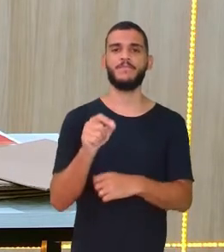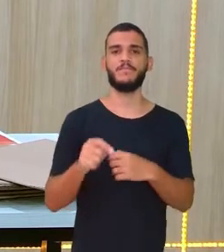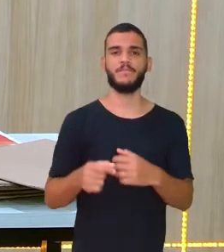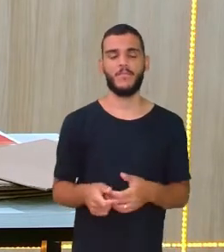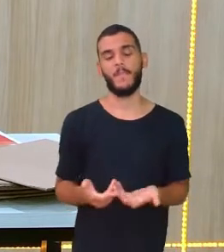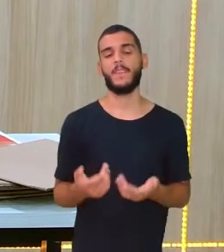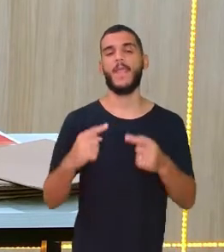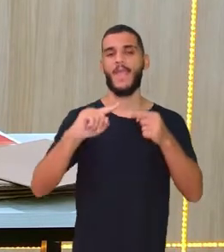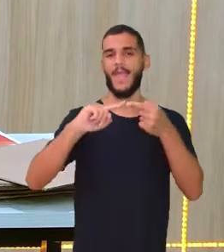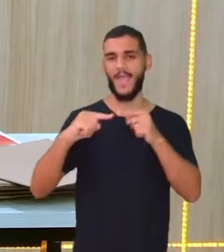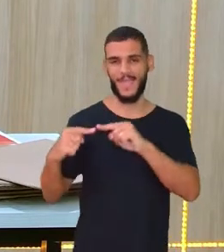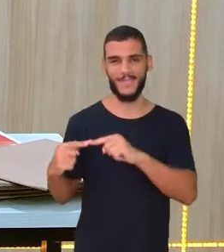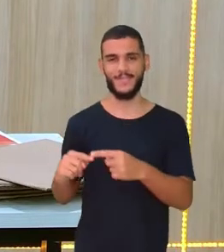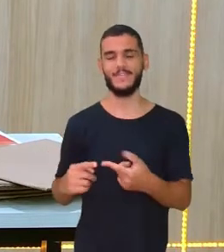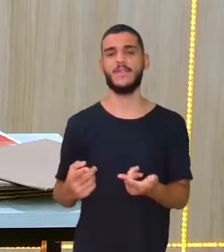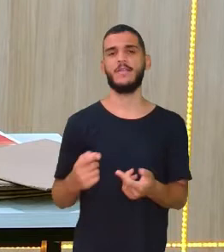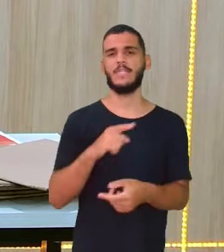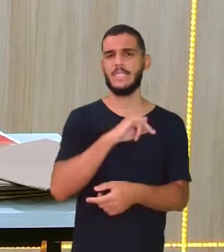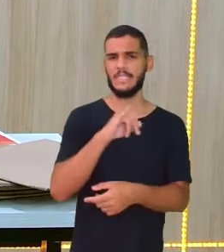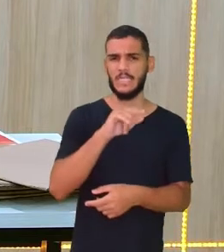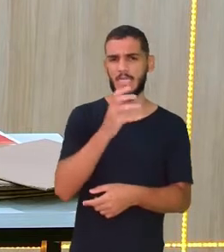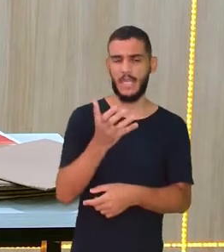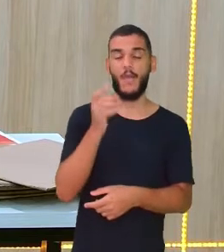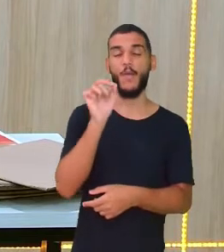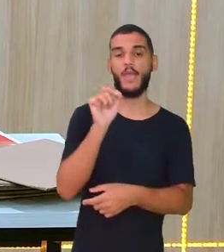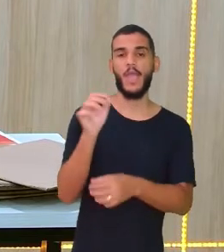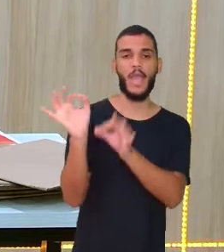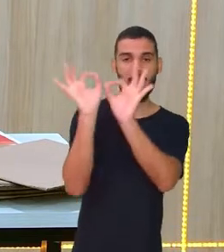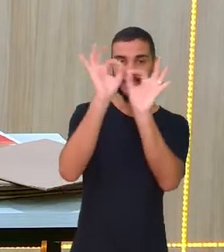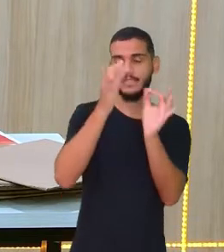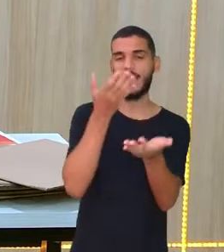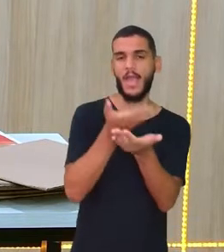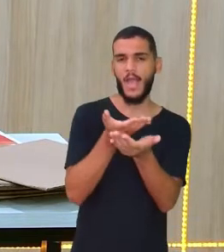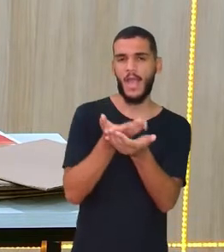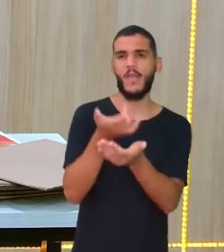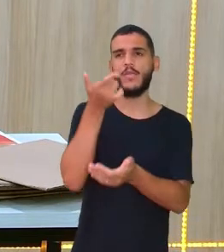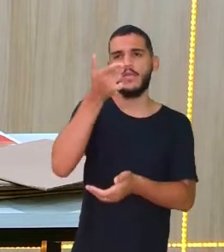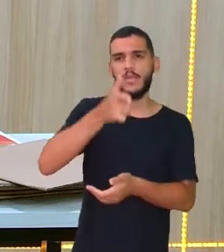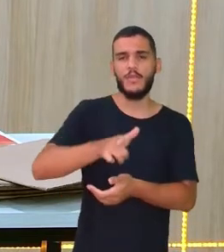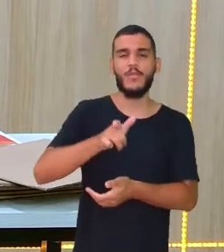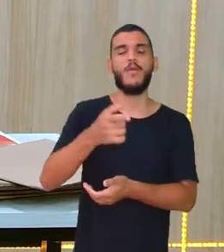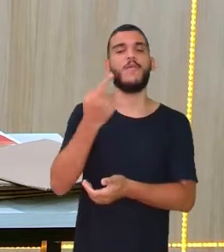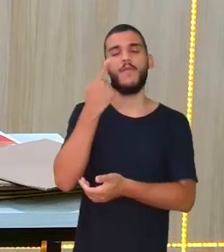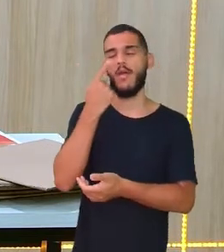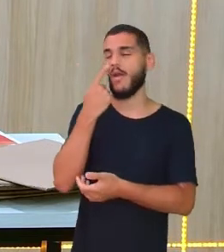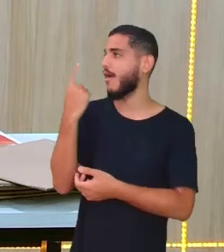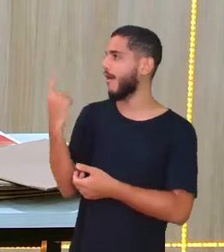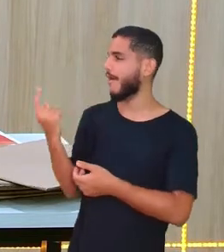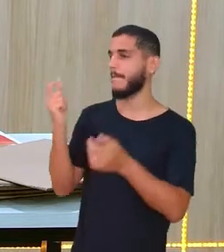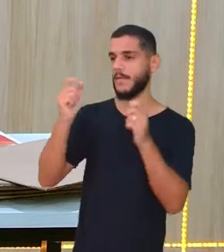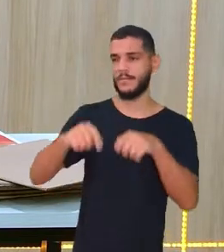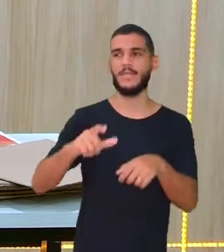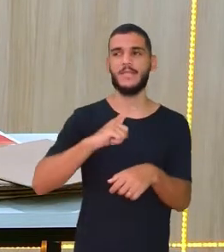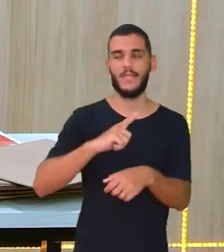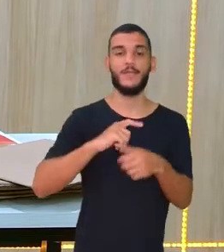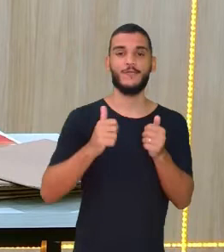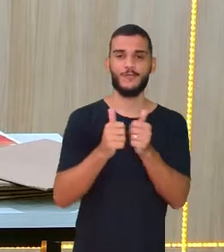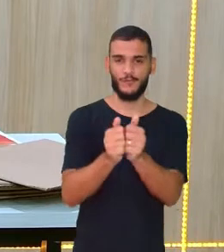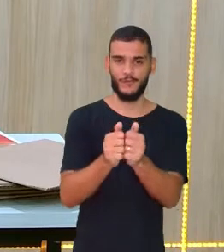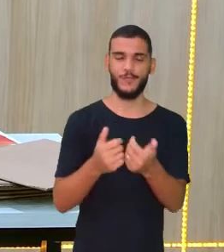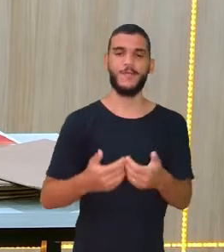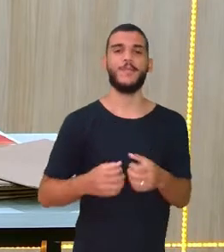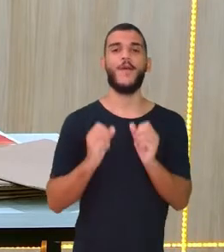aí da articulação. Quem quiser rever a aula, ver na tela como foi feito e aqui comigo,